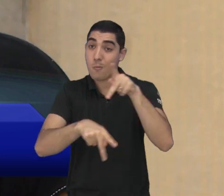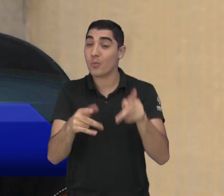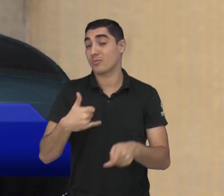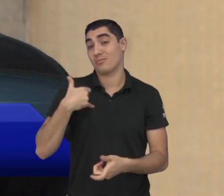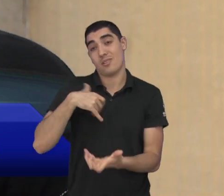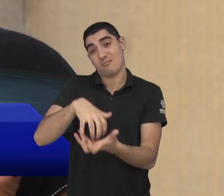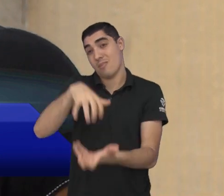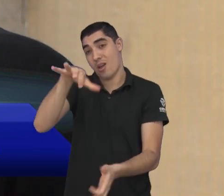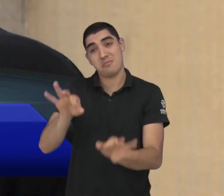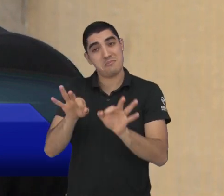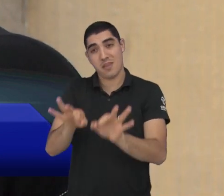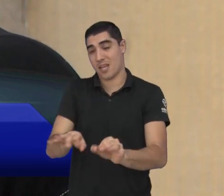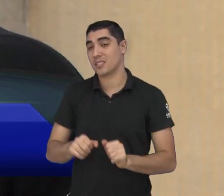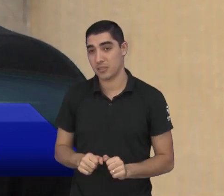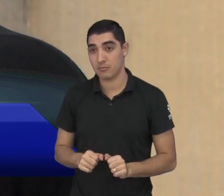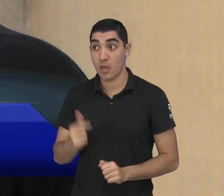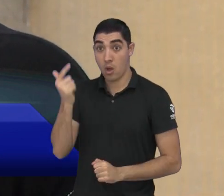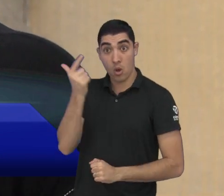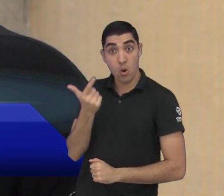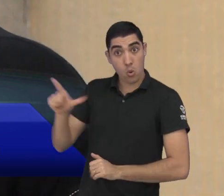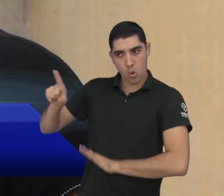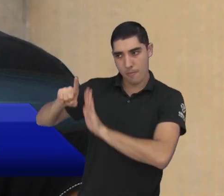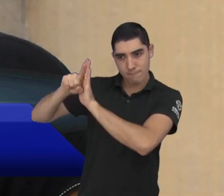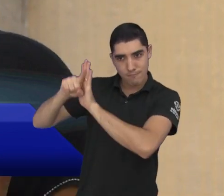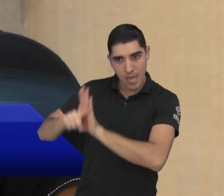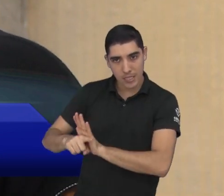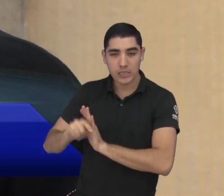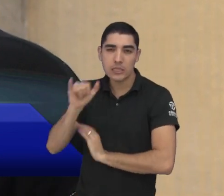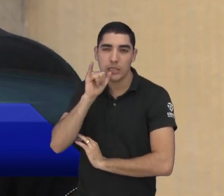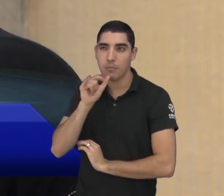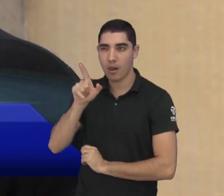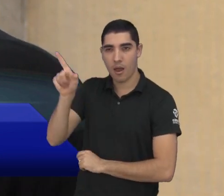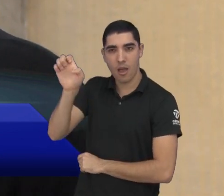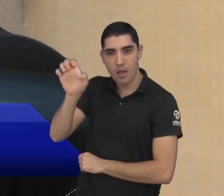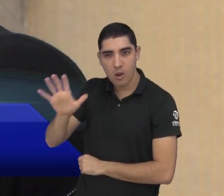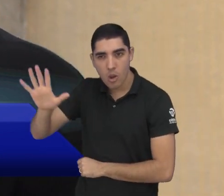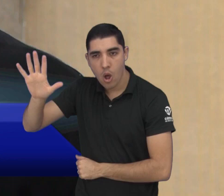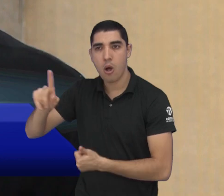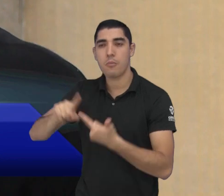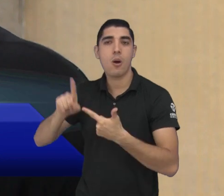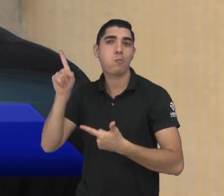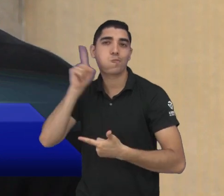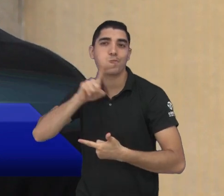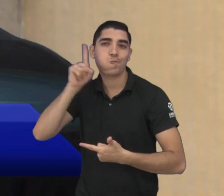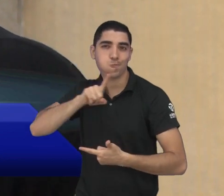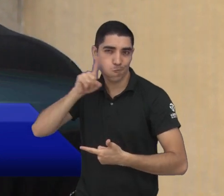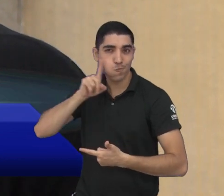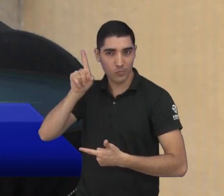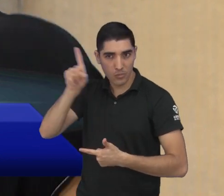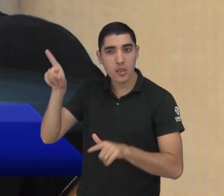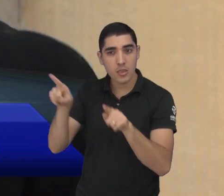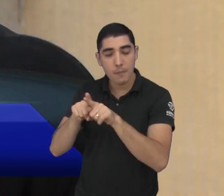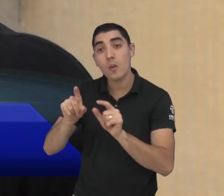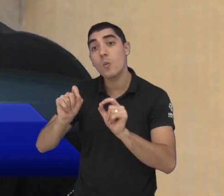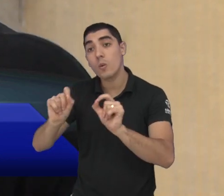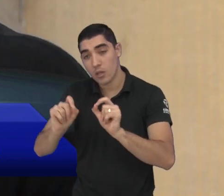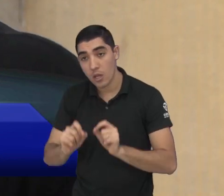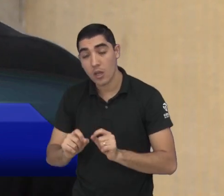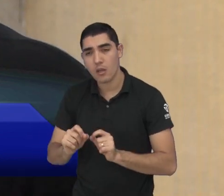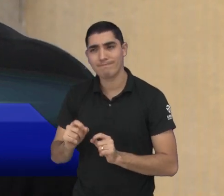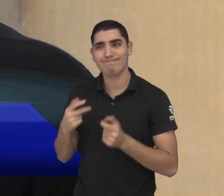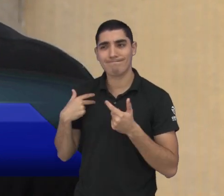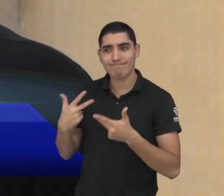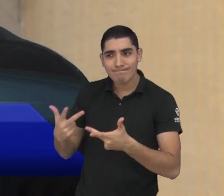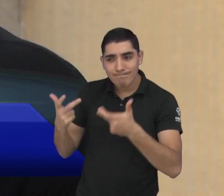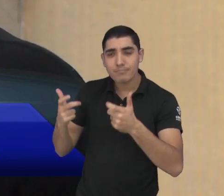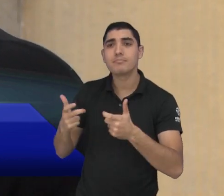população, né? Outros estudos também apontam, né, como o caso europeu e norte-americano, que eu terei a